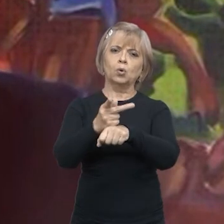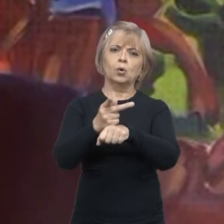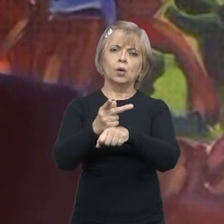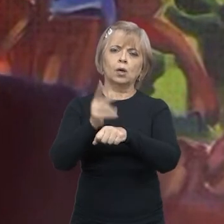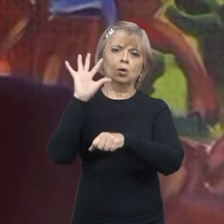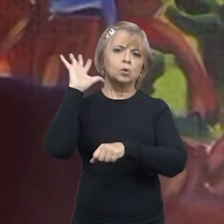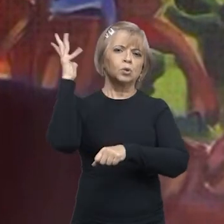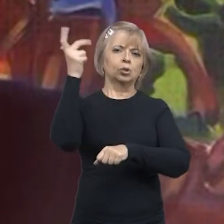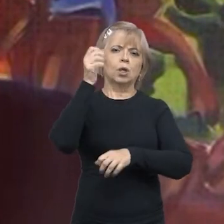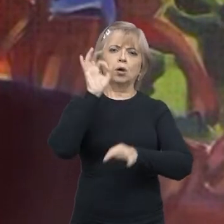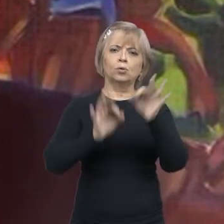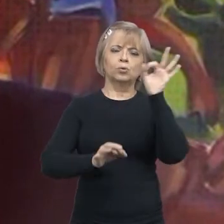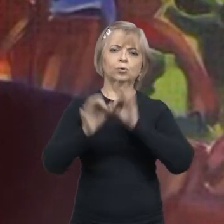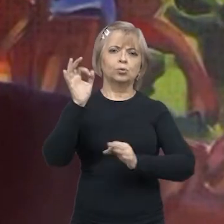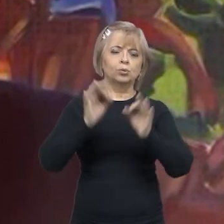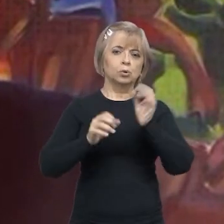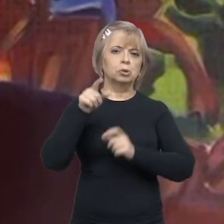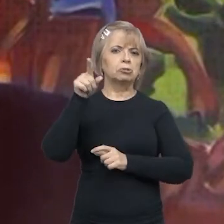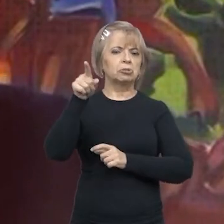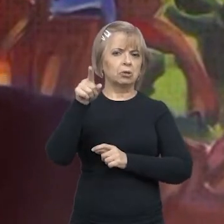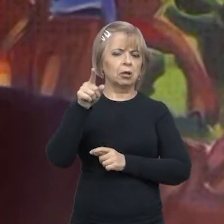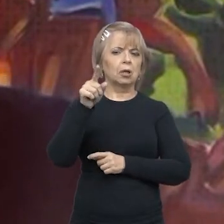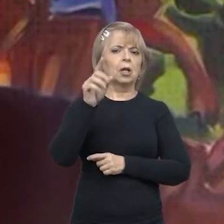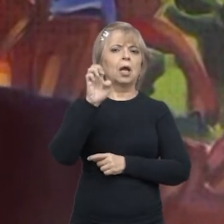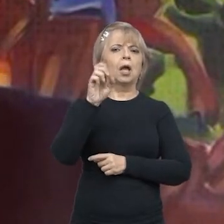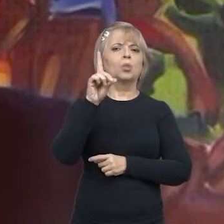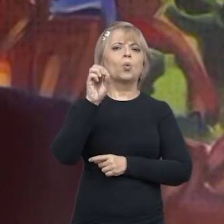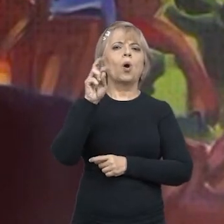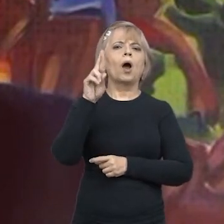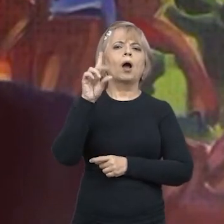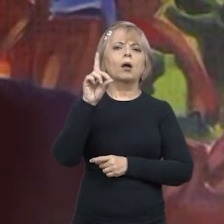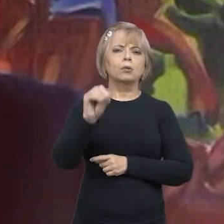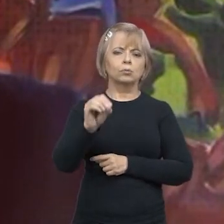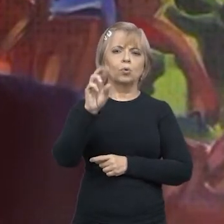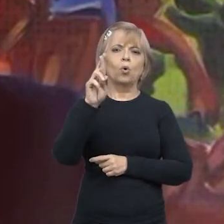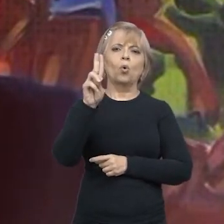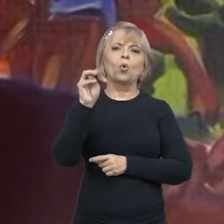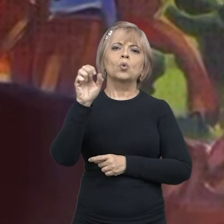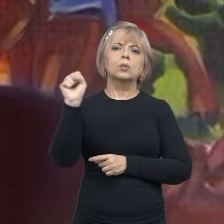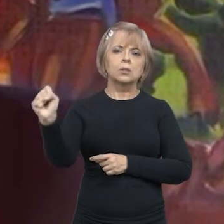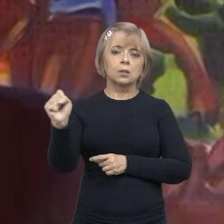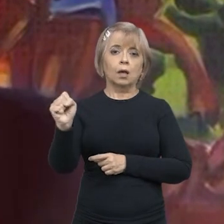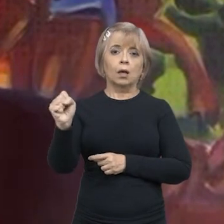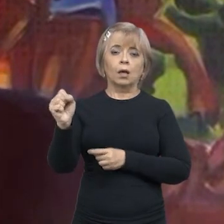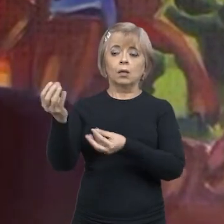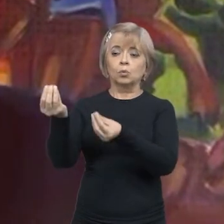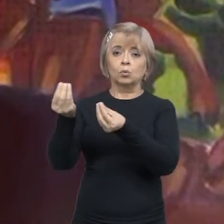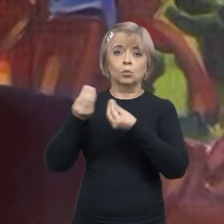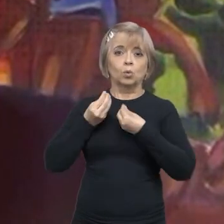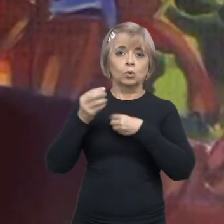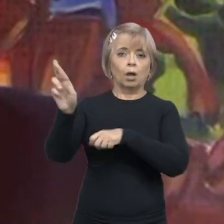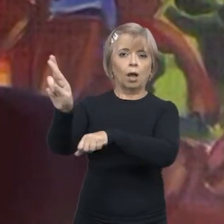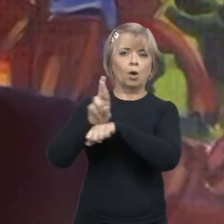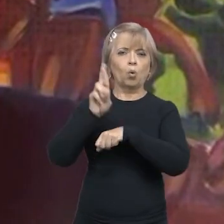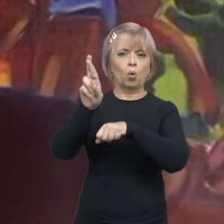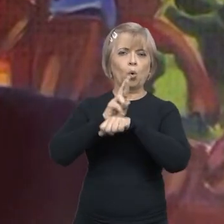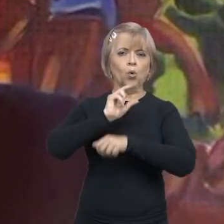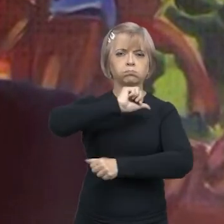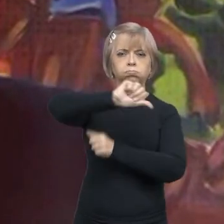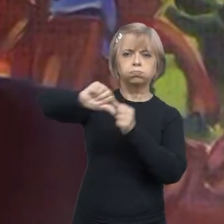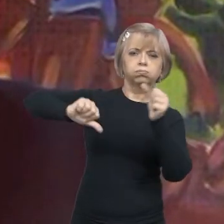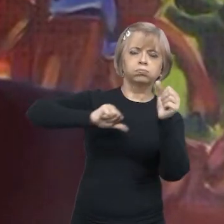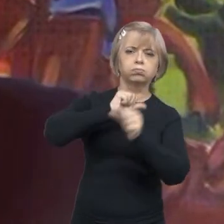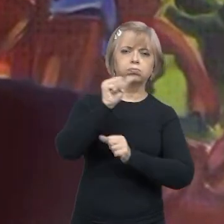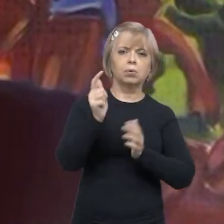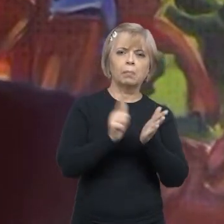Gussen, tem nos proporcionado, criando as condições para que a gente possa fazer essa transição do analógico para o